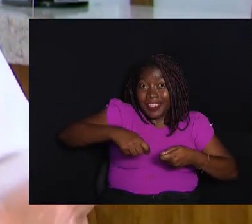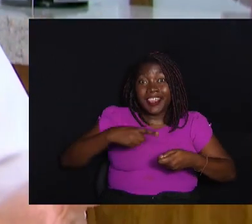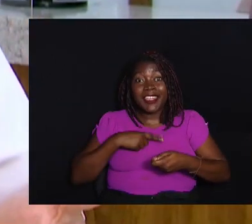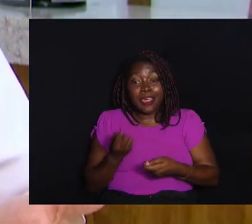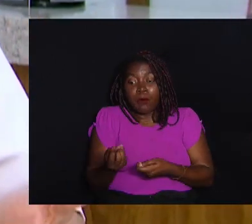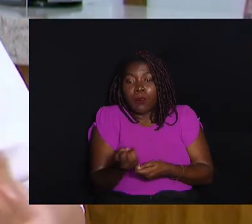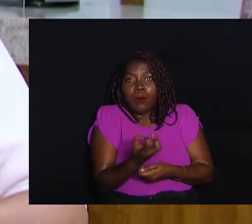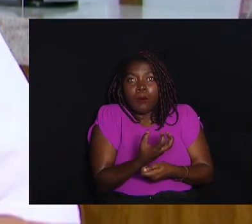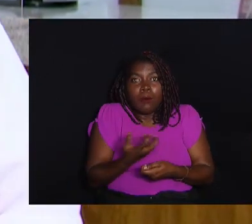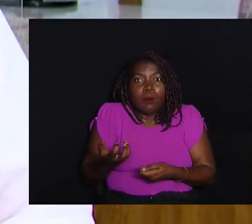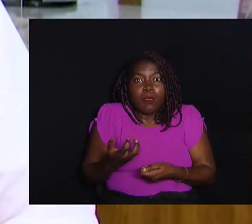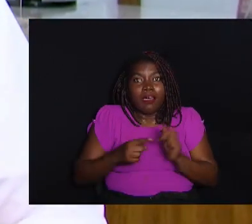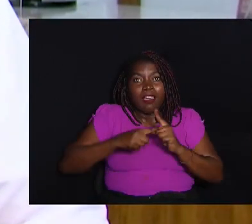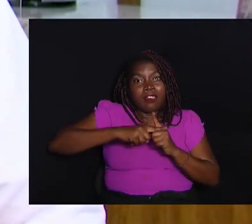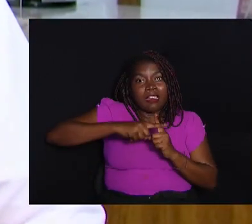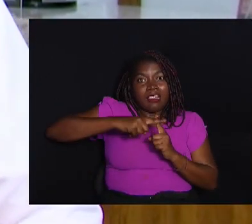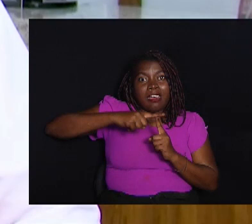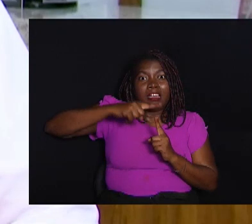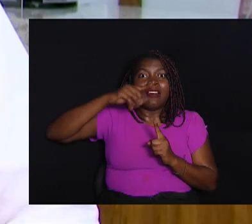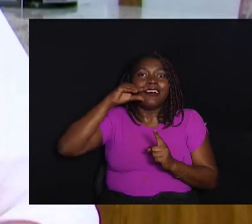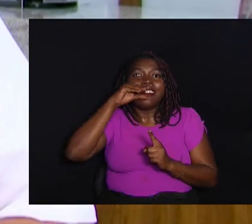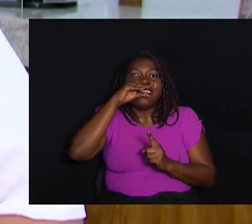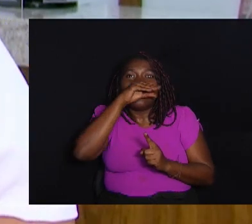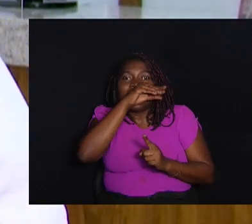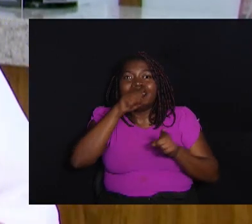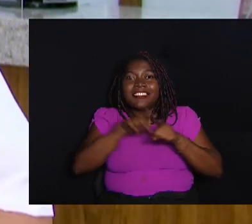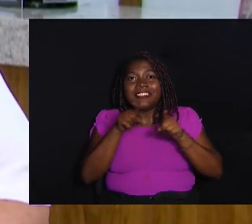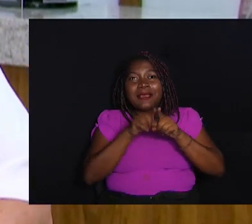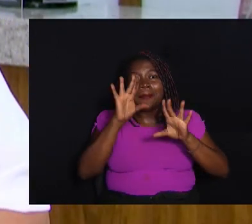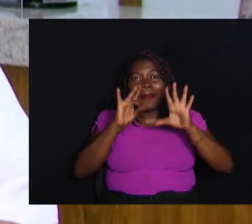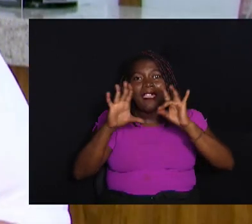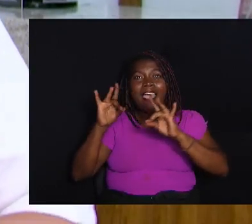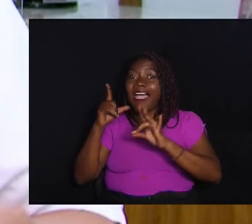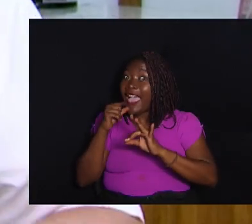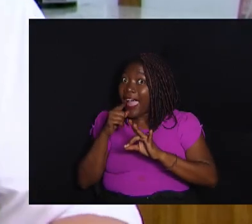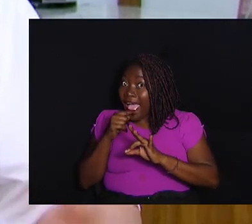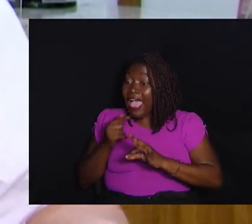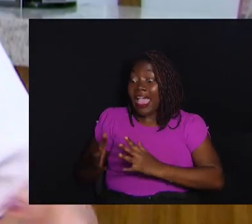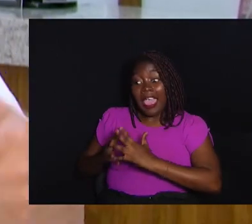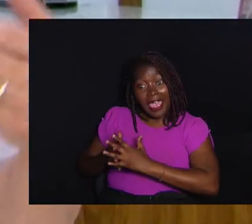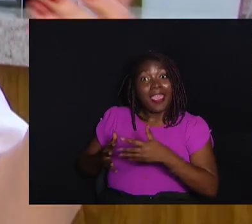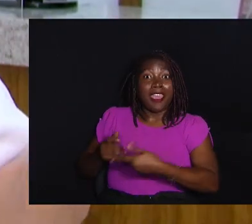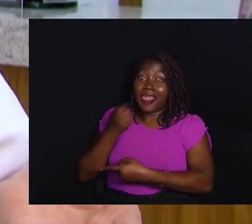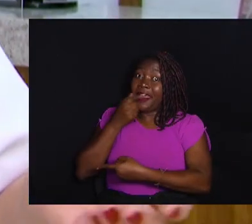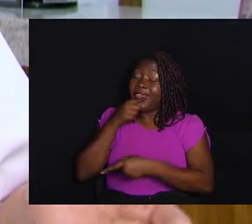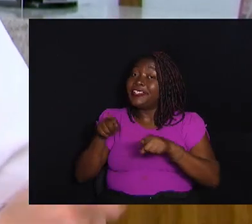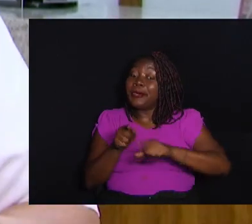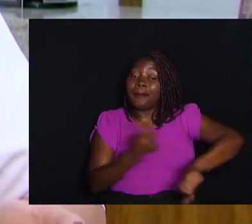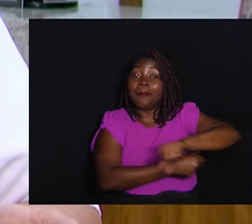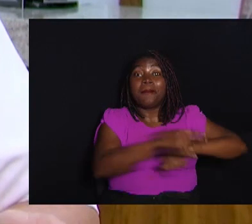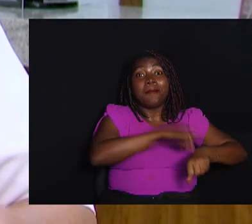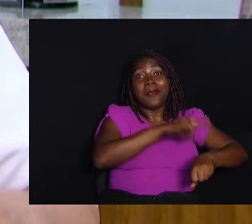aumenta a temperatura e também a umidade. Então, isso pode ser prejudicial para os medicamentos. E no banheiro também tem o vapor